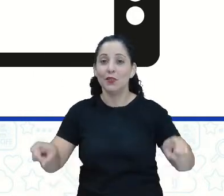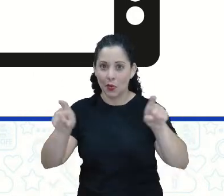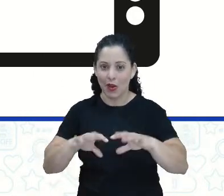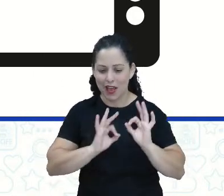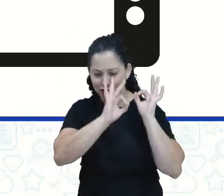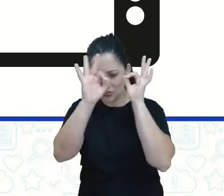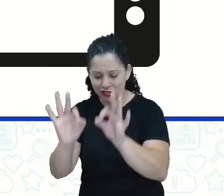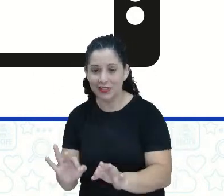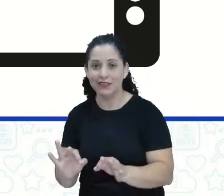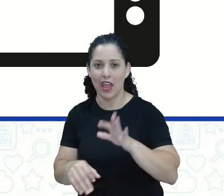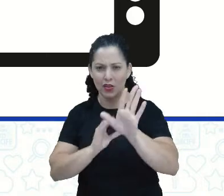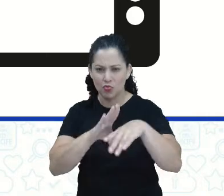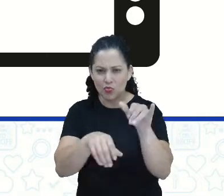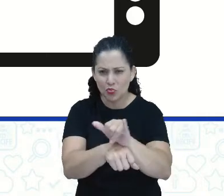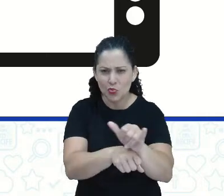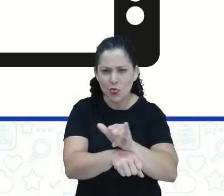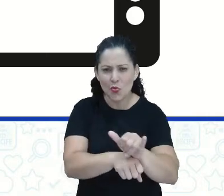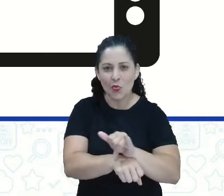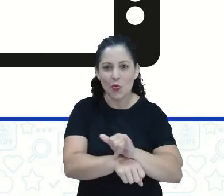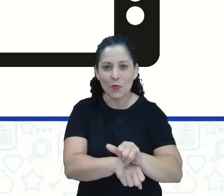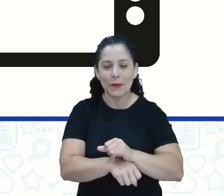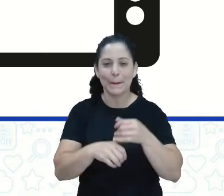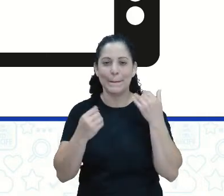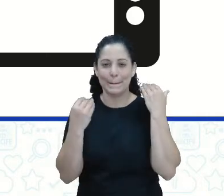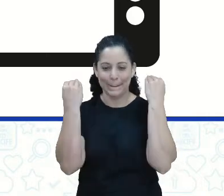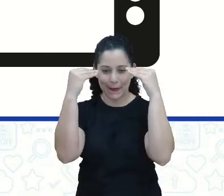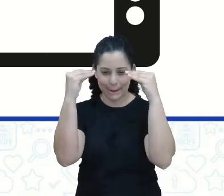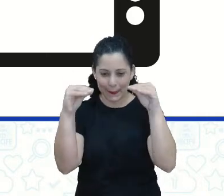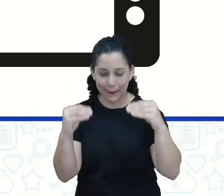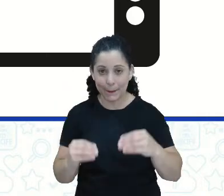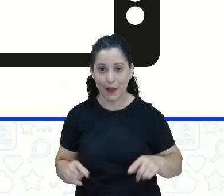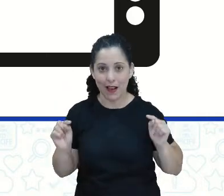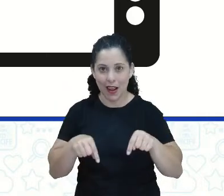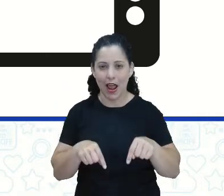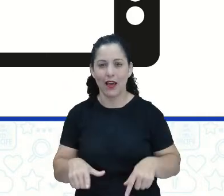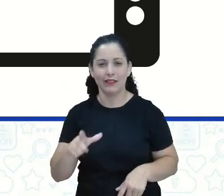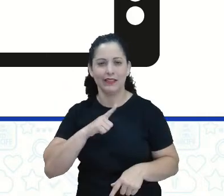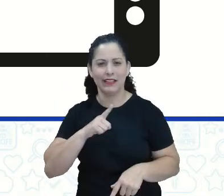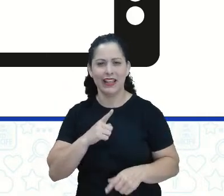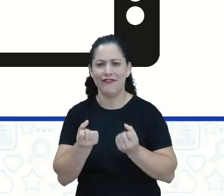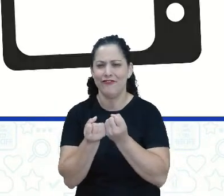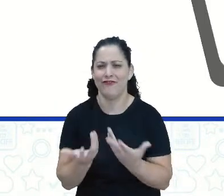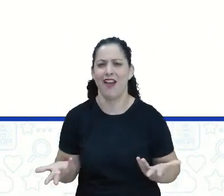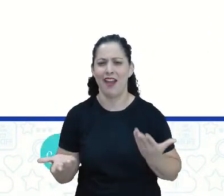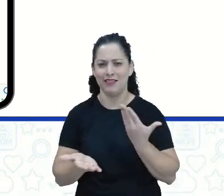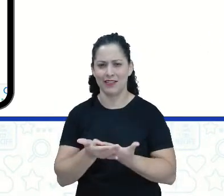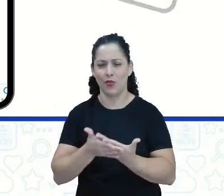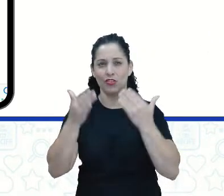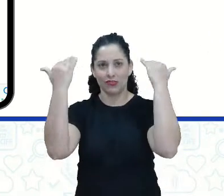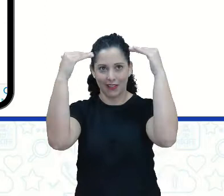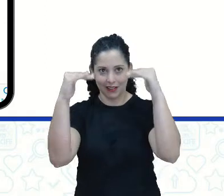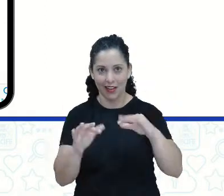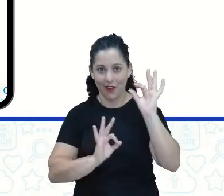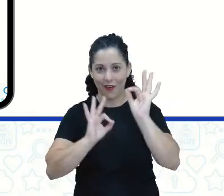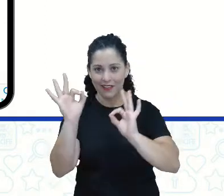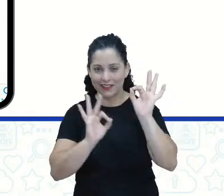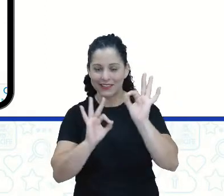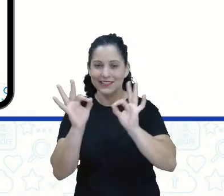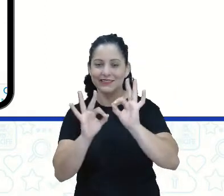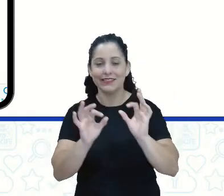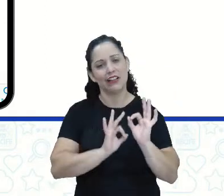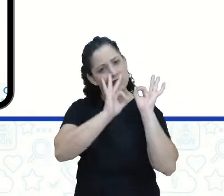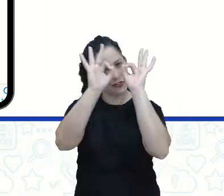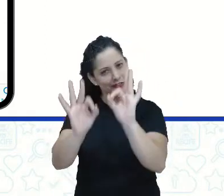YouTube, ó. Digita lá o YouTube do Educa Recife e você tem lá a playlist completa, exatamente. E aí você,